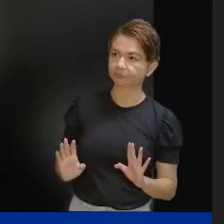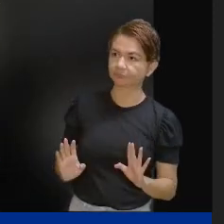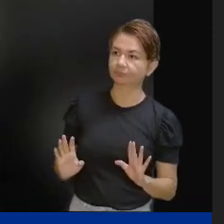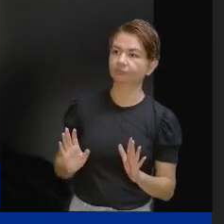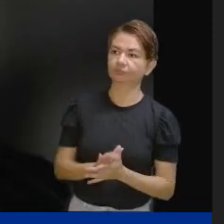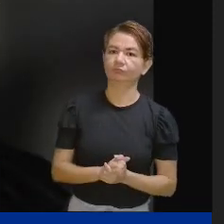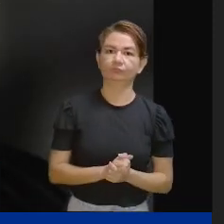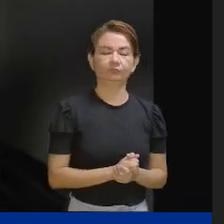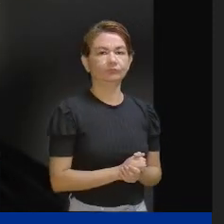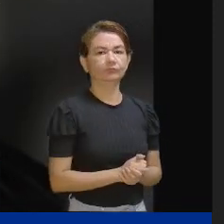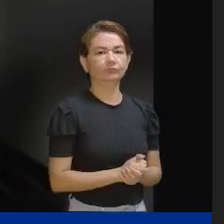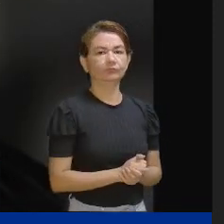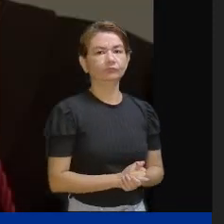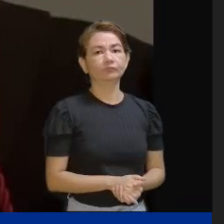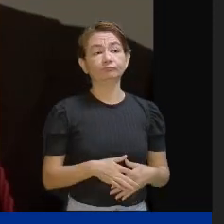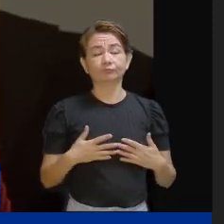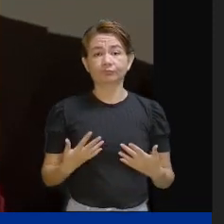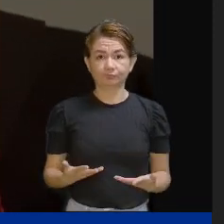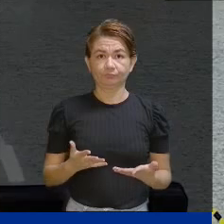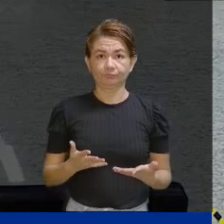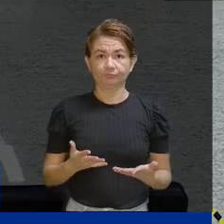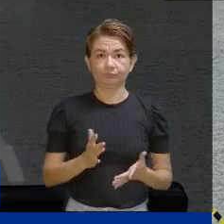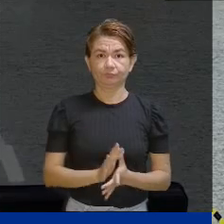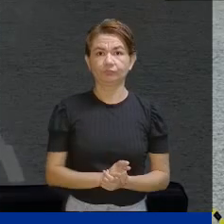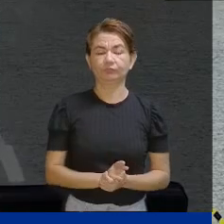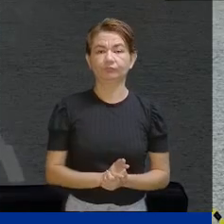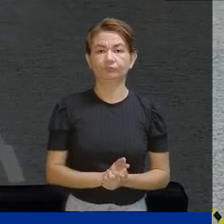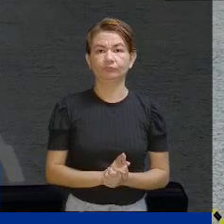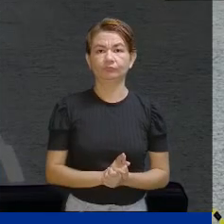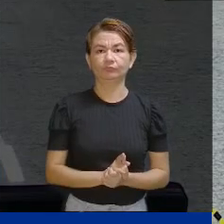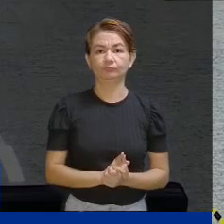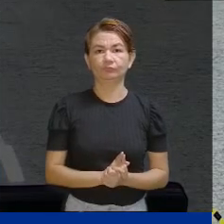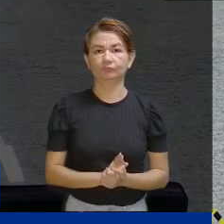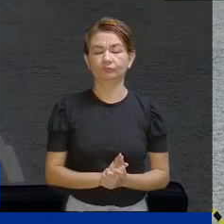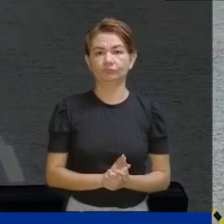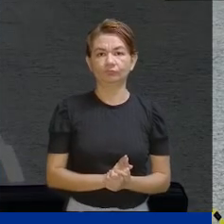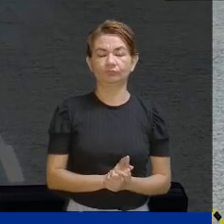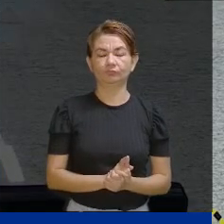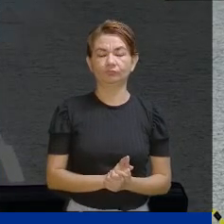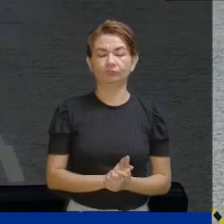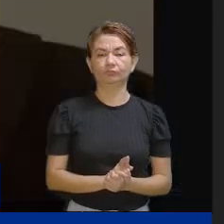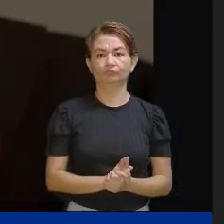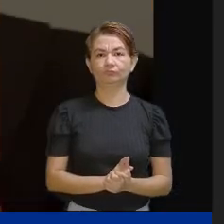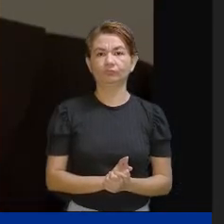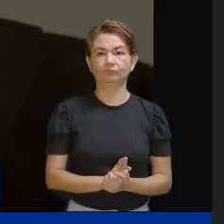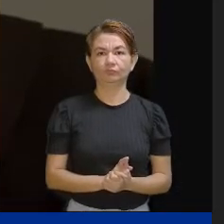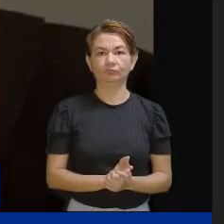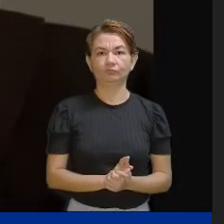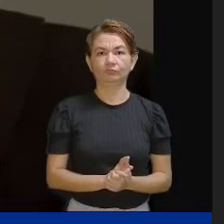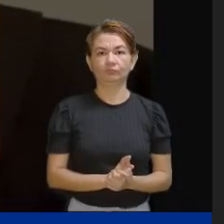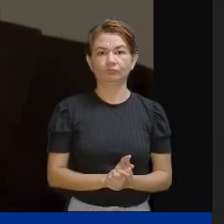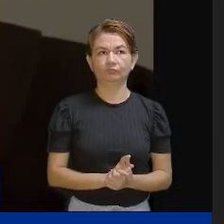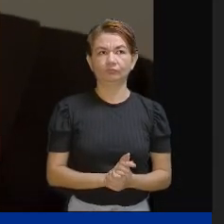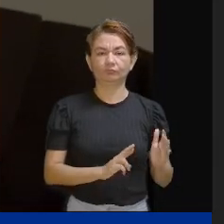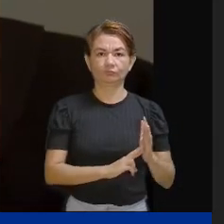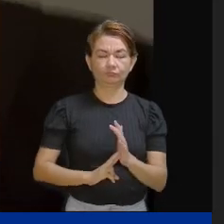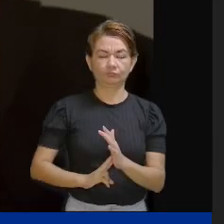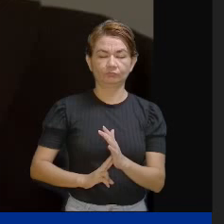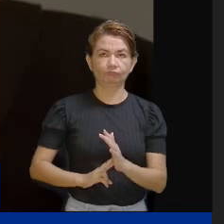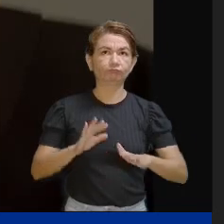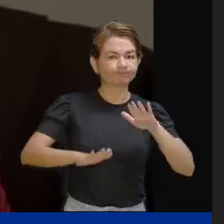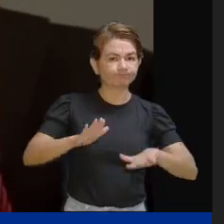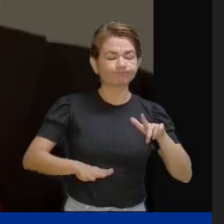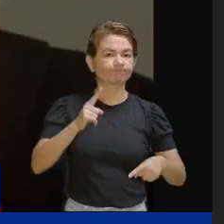Okay. Excelência, a presente representação paira por suposta conduta vedada em